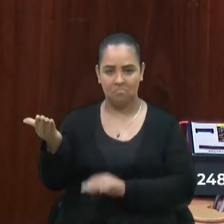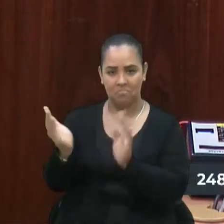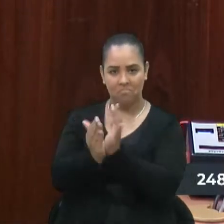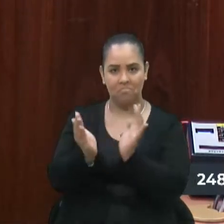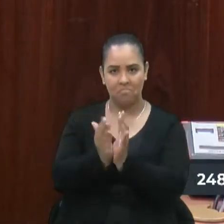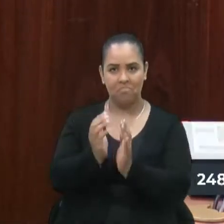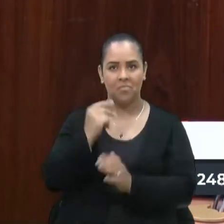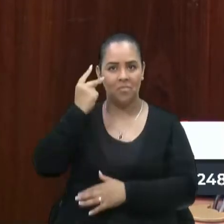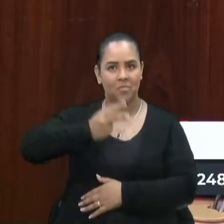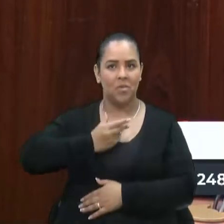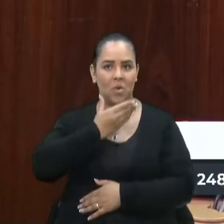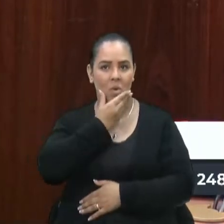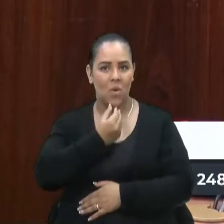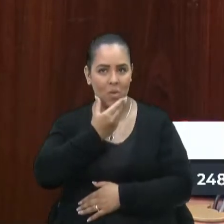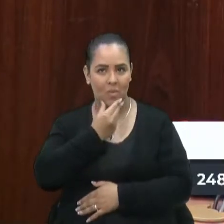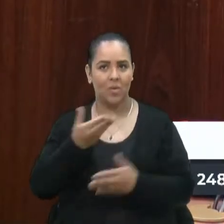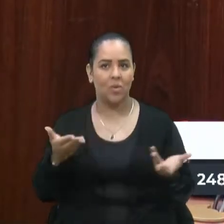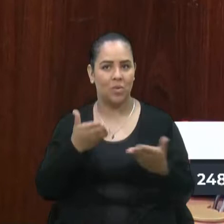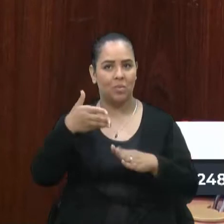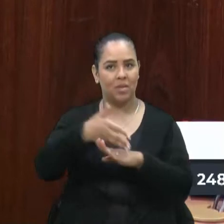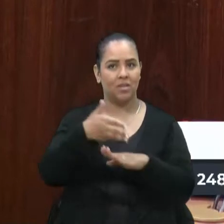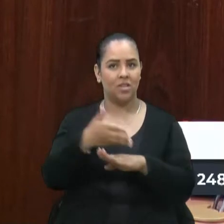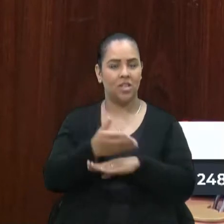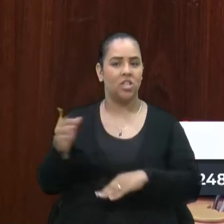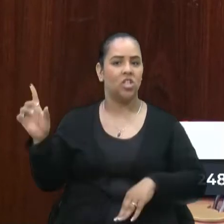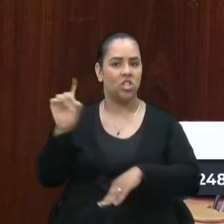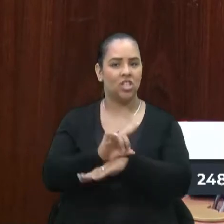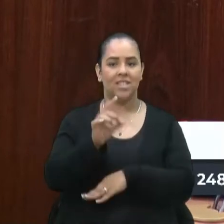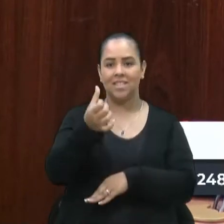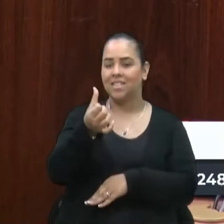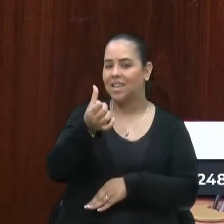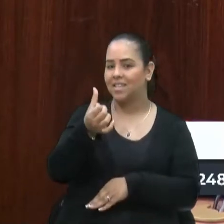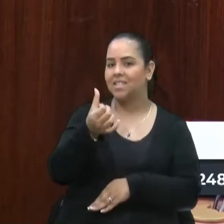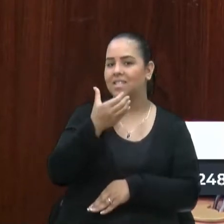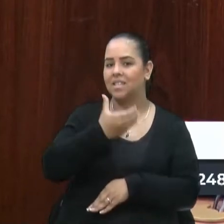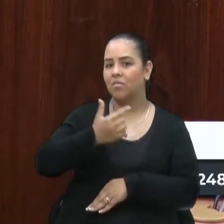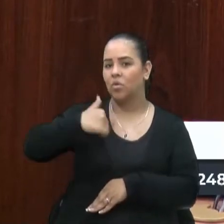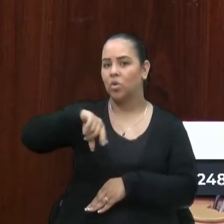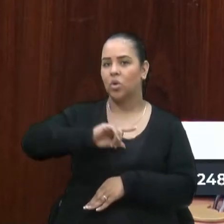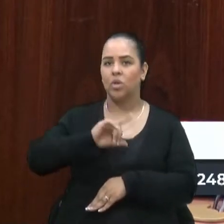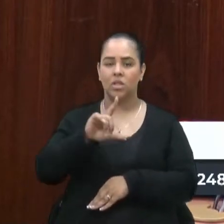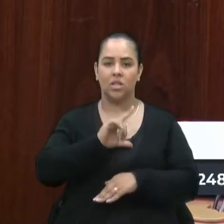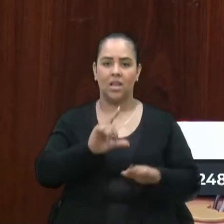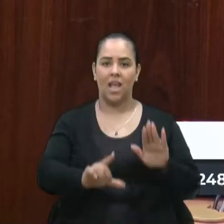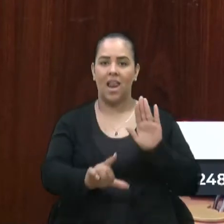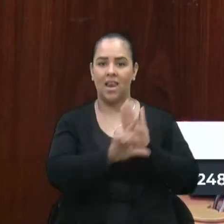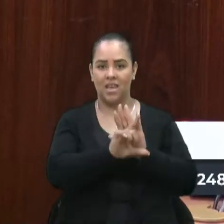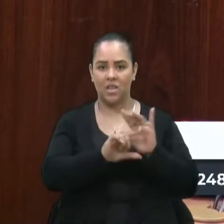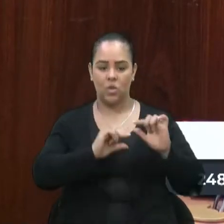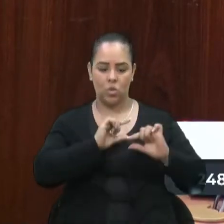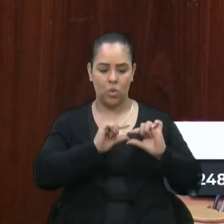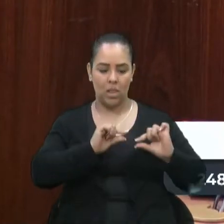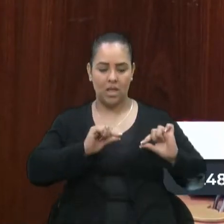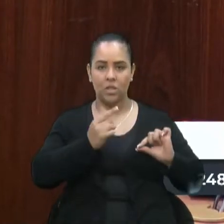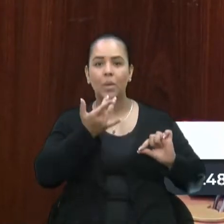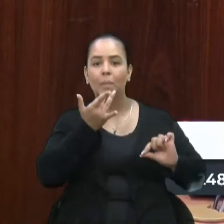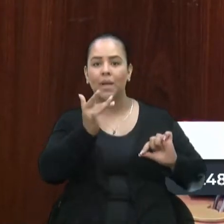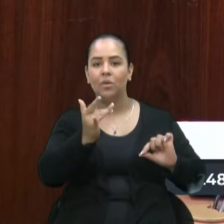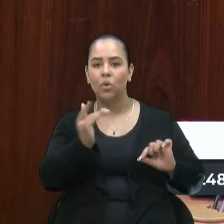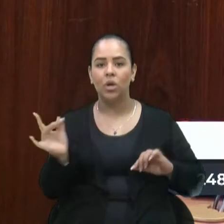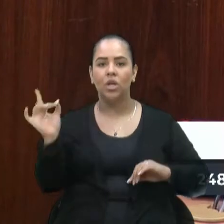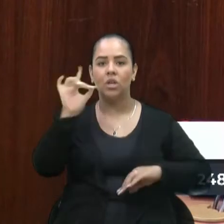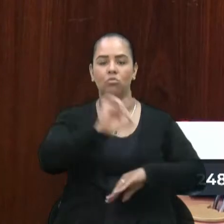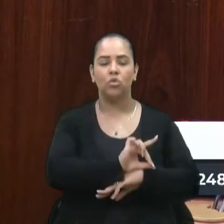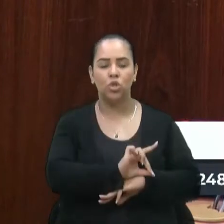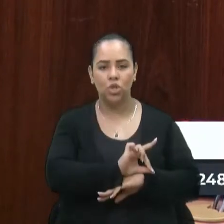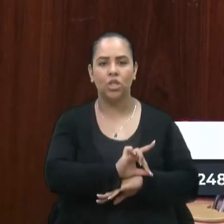vereadores homens que estão aqui. No dia 6 de dezembro, a gente tem a Lei do Laço Branco, que é o dia da mobilização